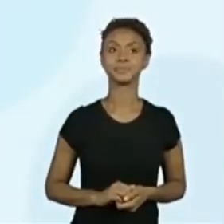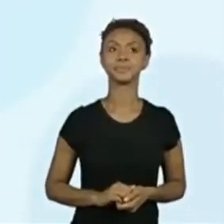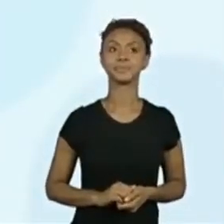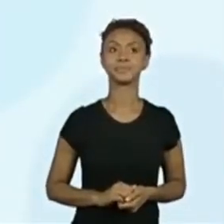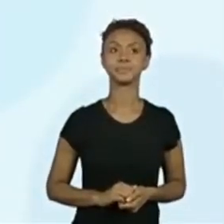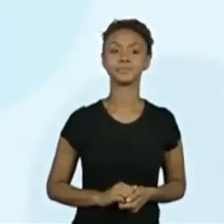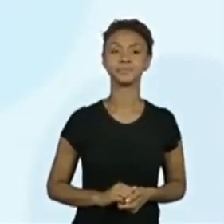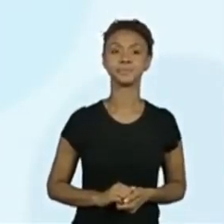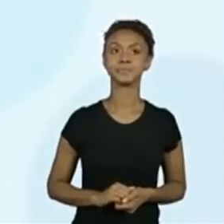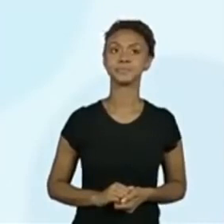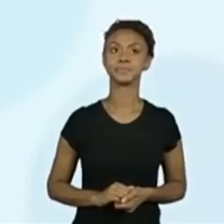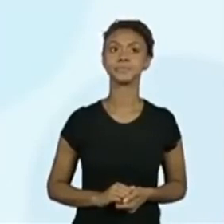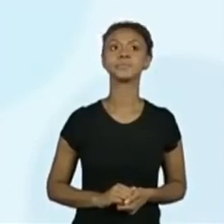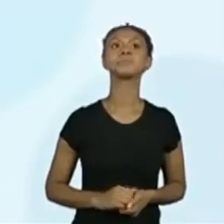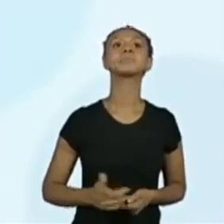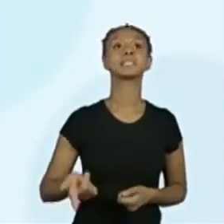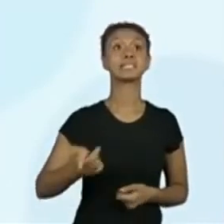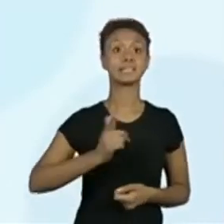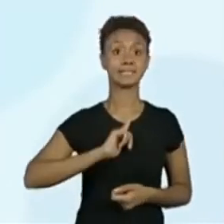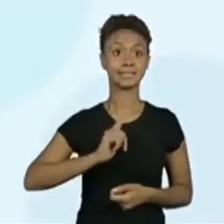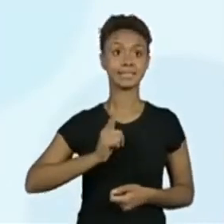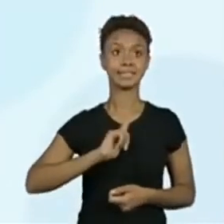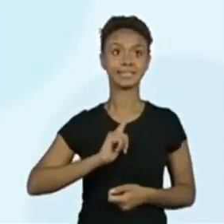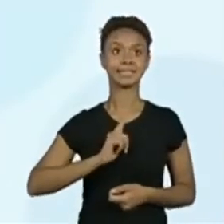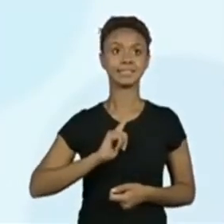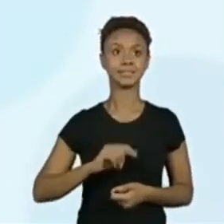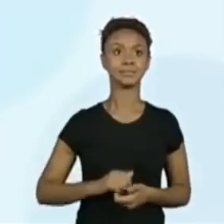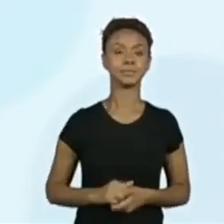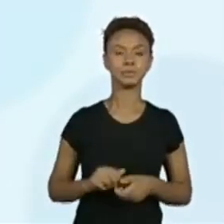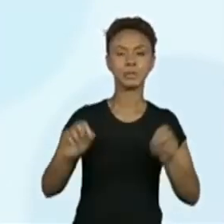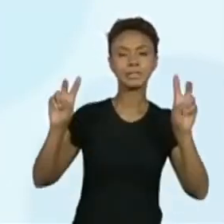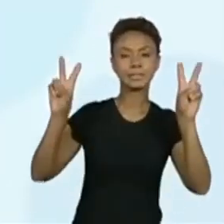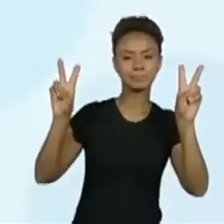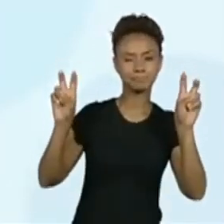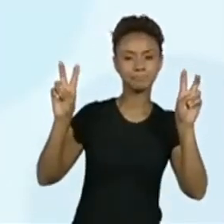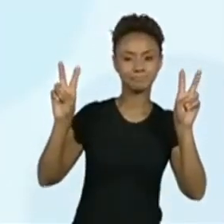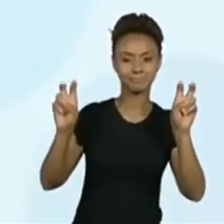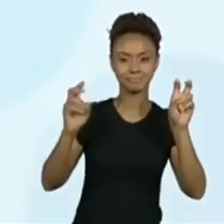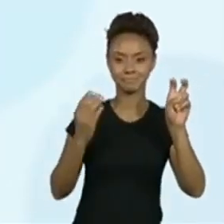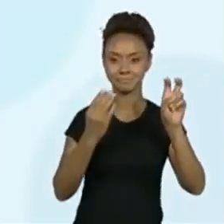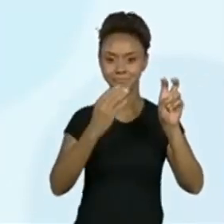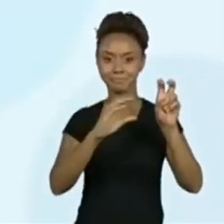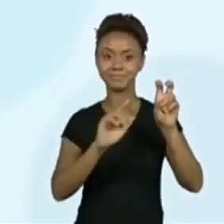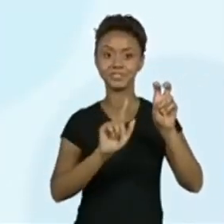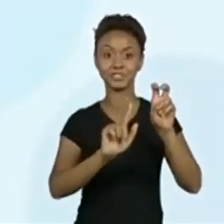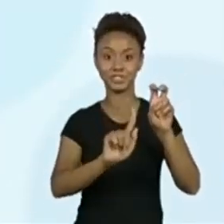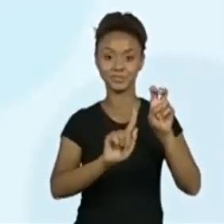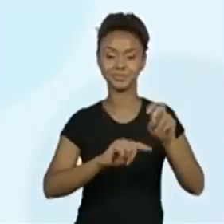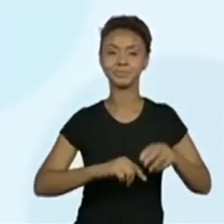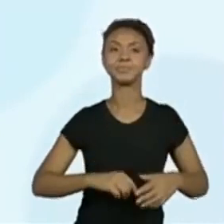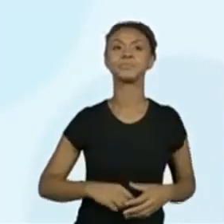Tem... A letra G, vou fazer assim, tá? Para destacar. Tem